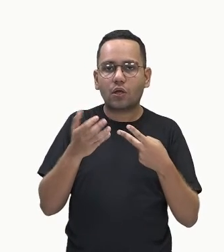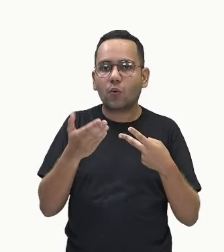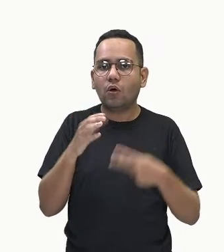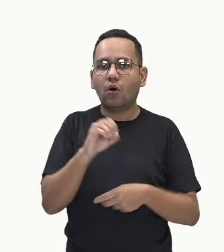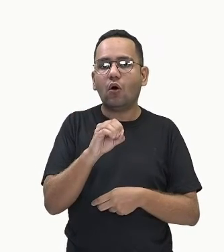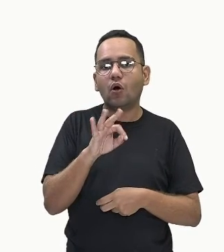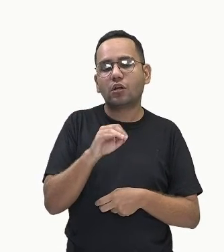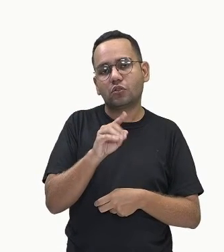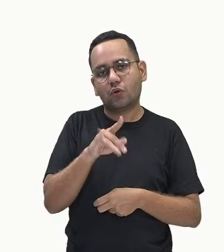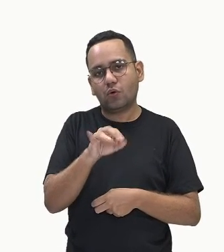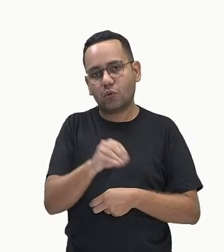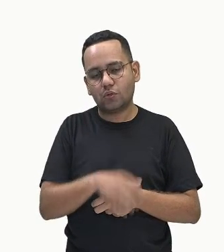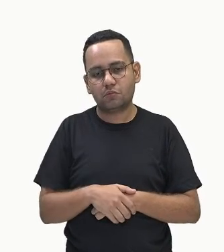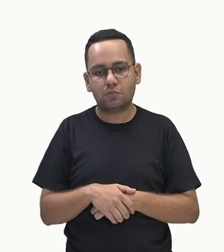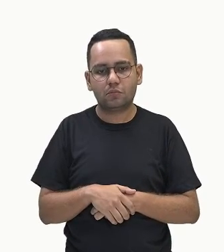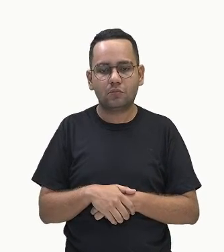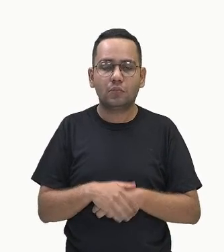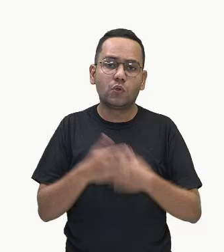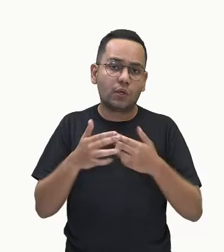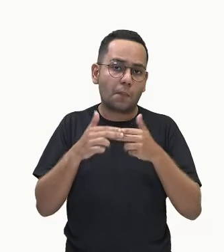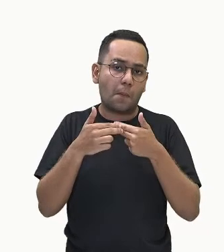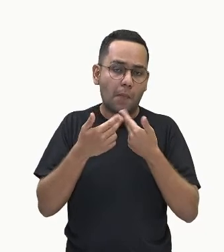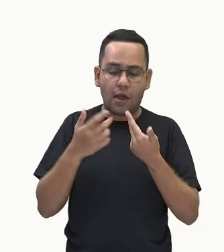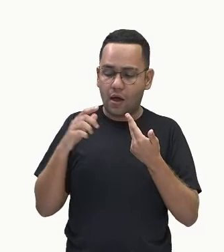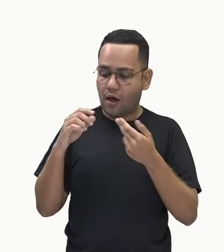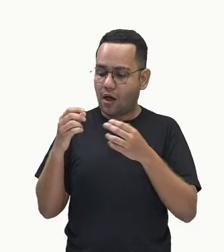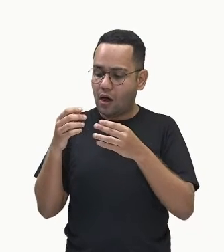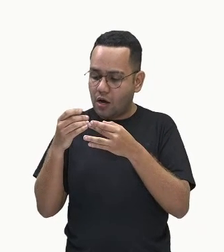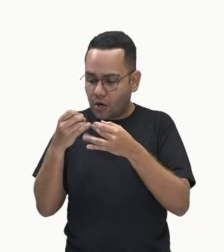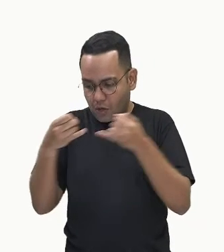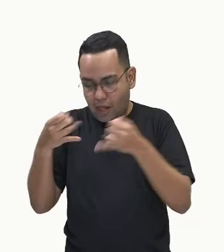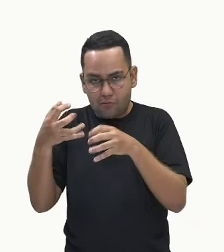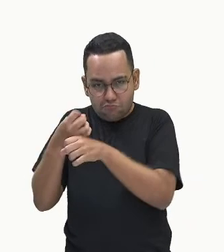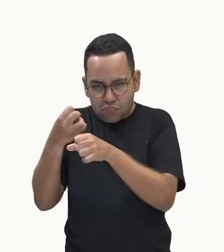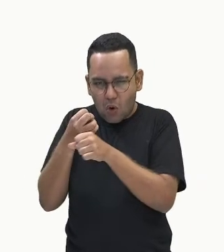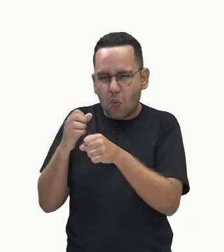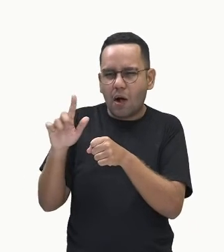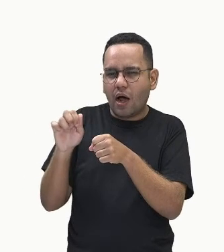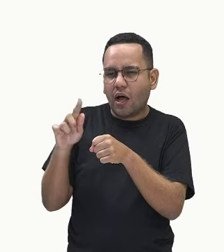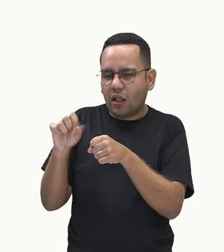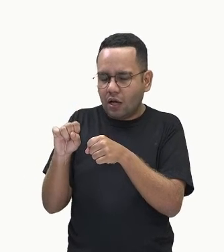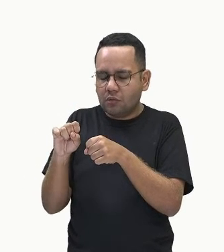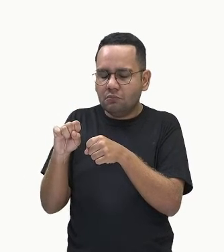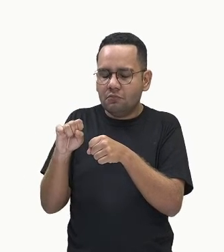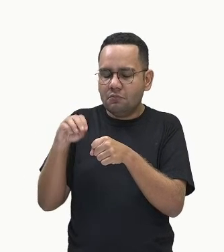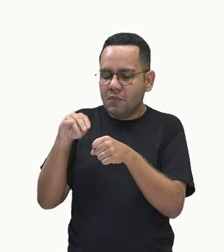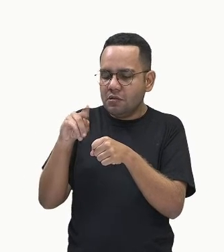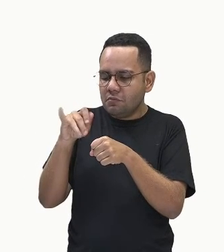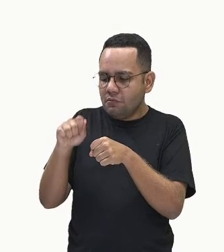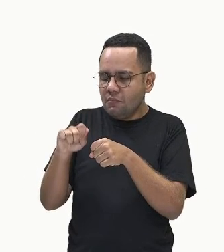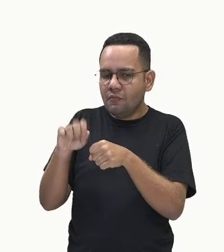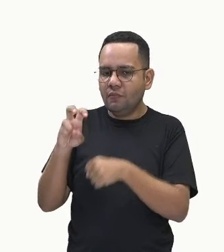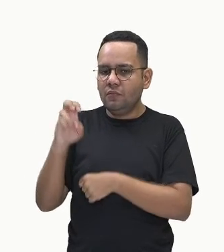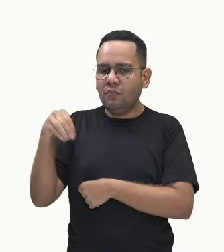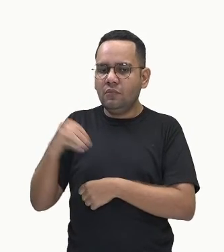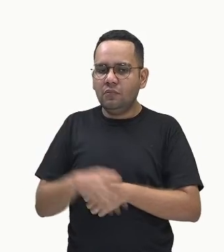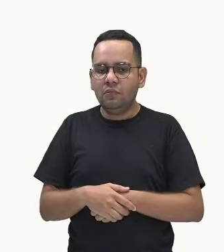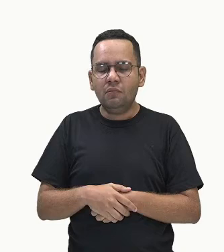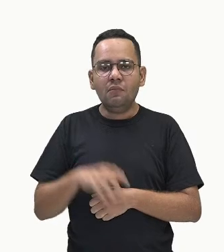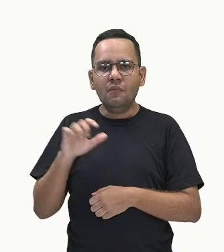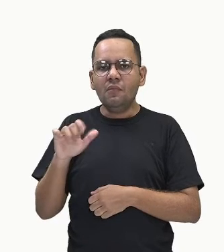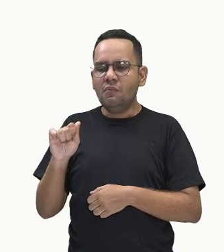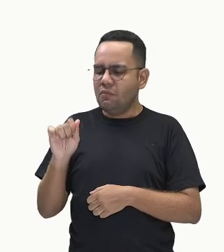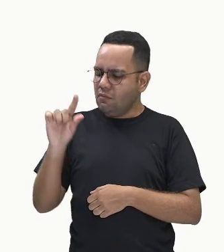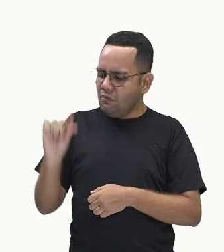a medida de cada lado, 5 metros, e o apótema. E nós já temos essas informações, não